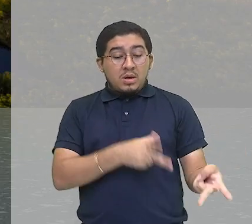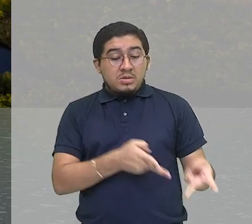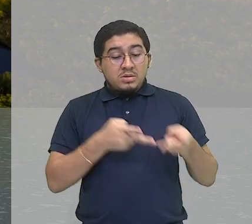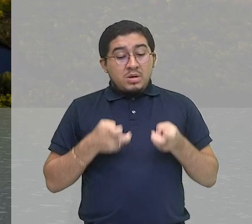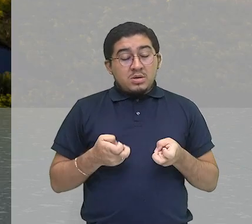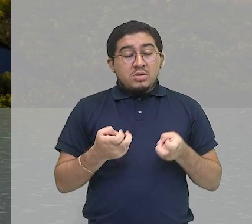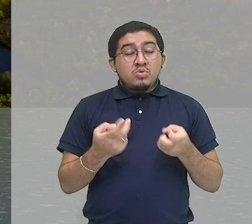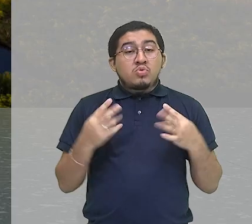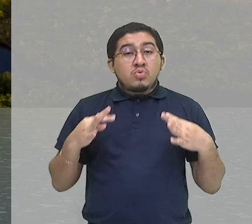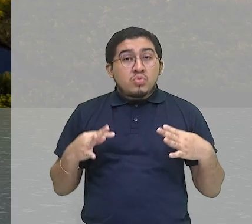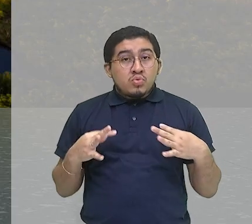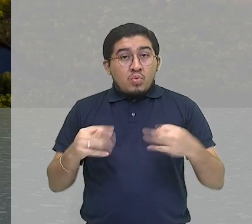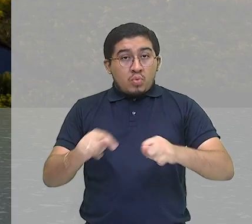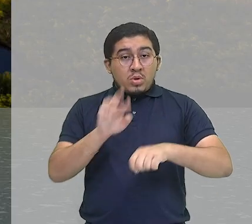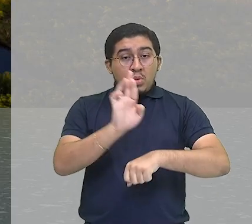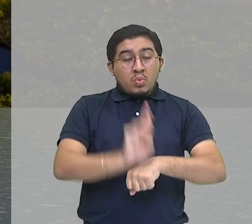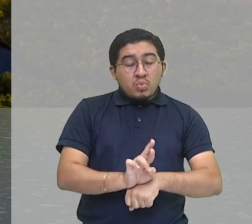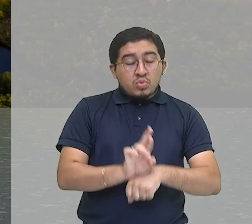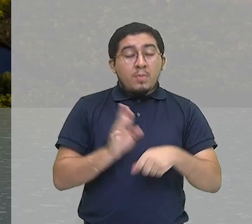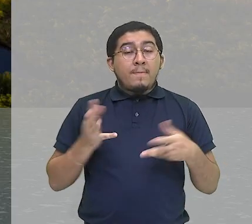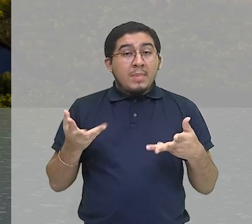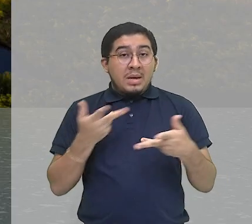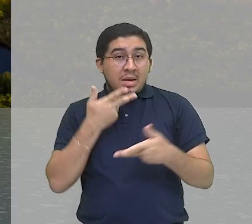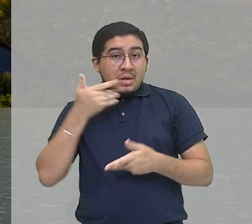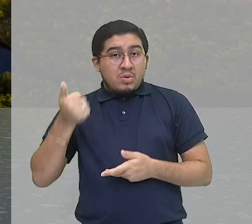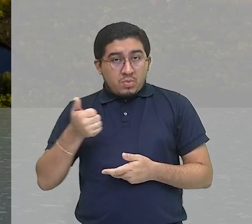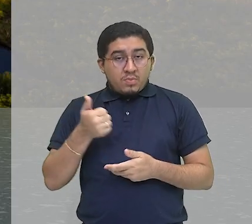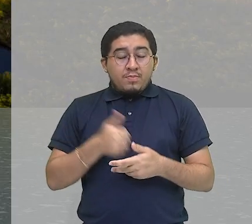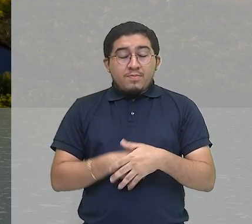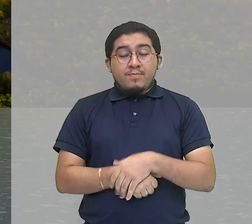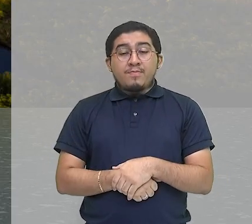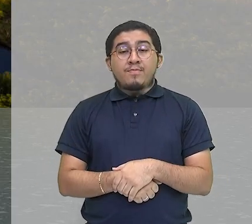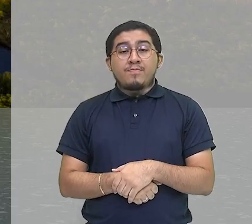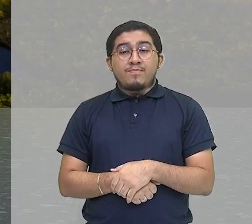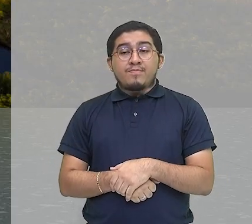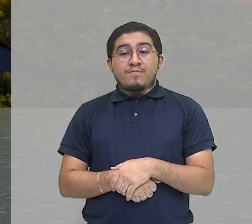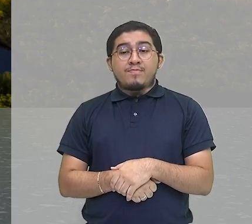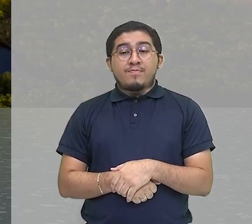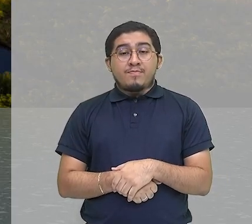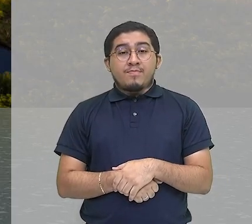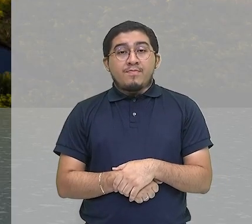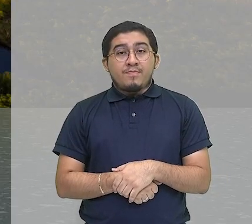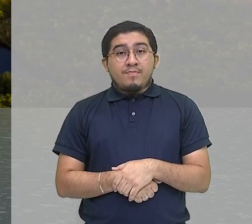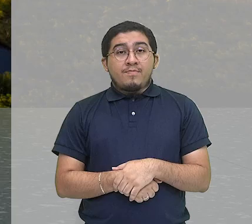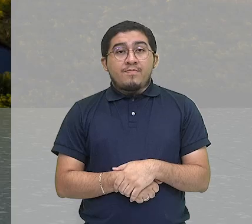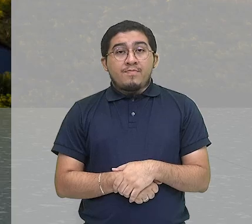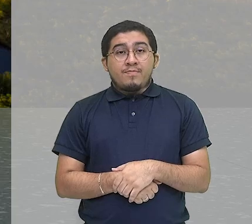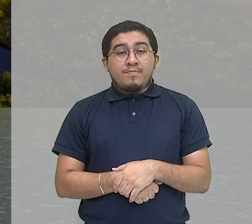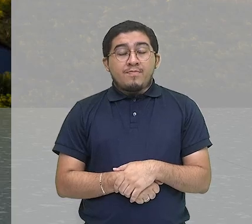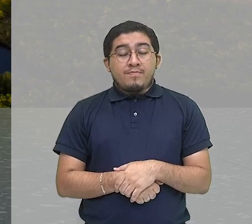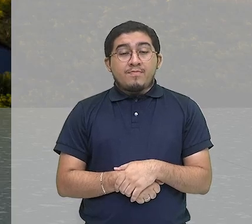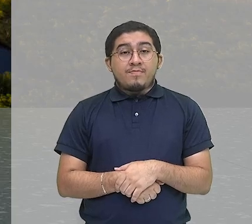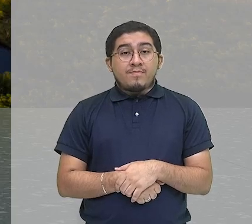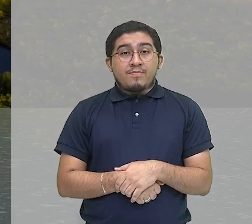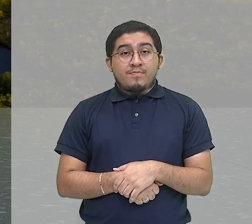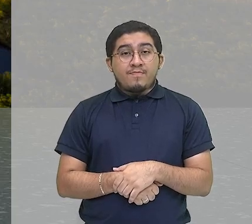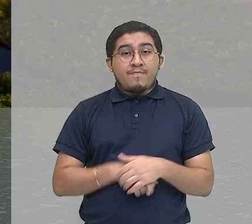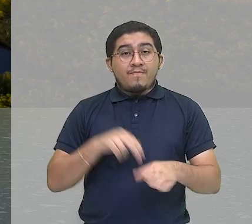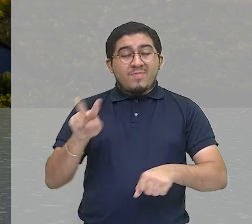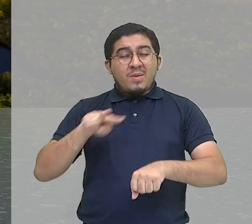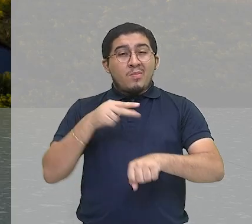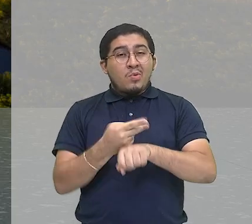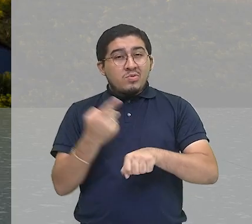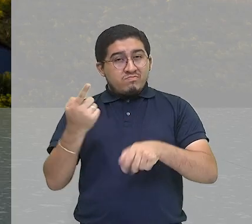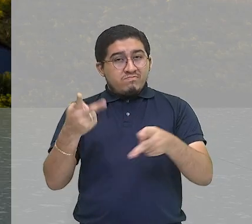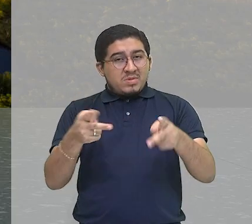maneira mais eficiente possível. Depois disso, nós vimos que teve um problema,